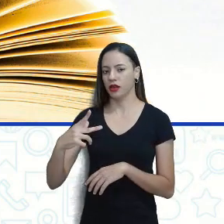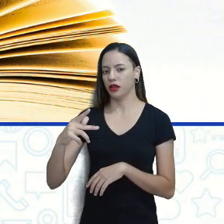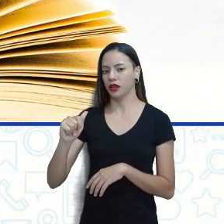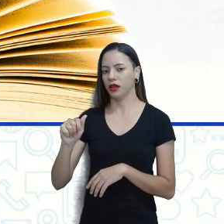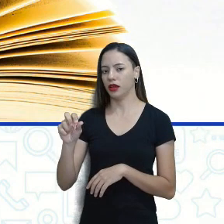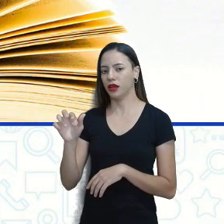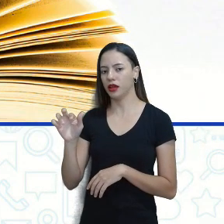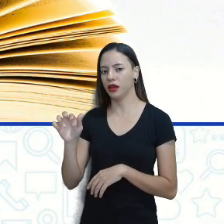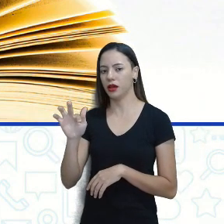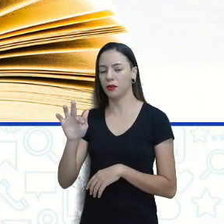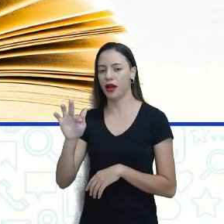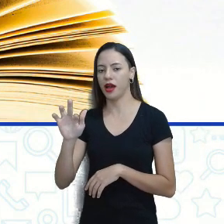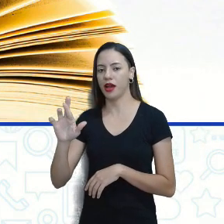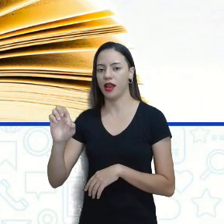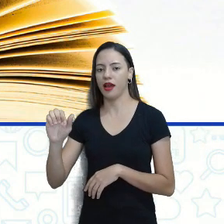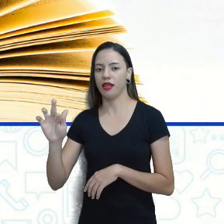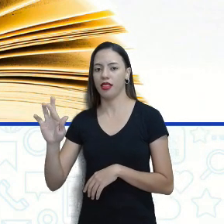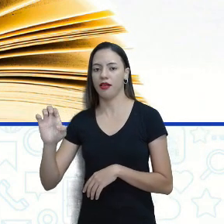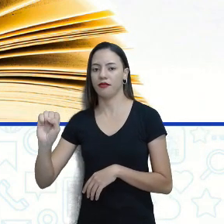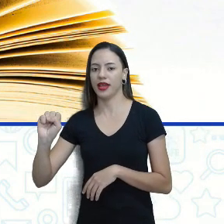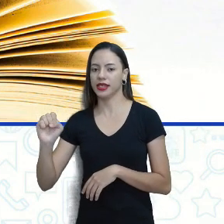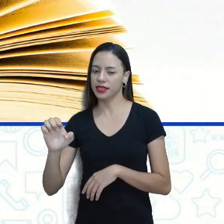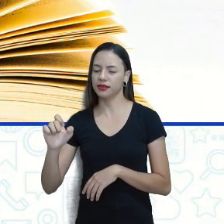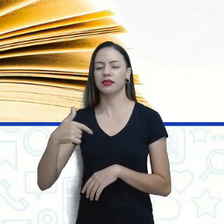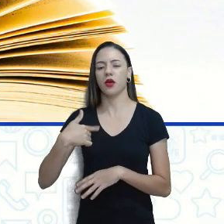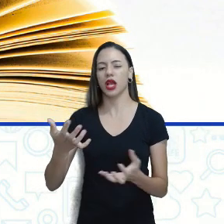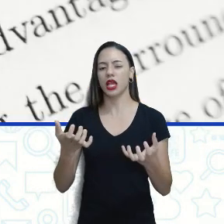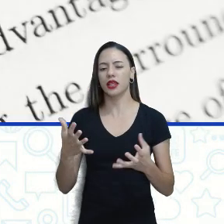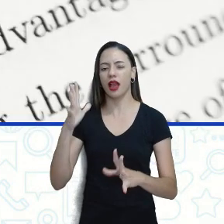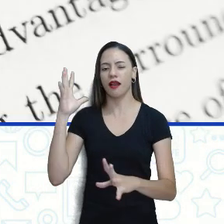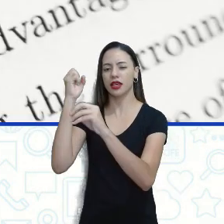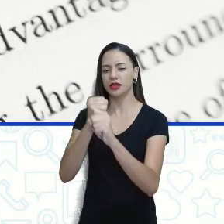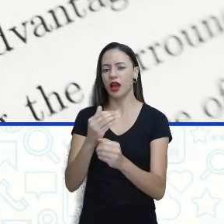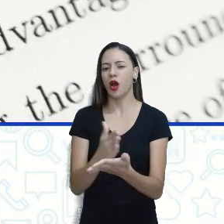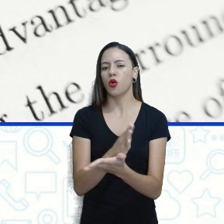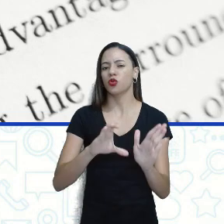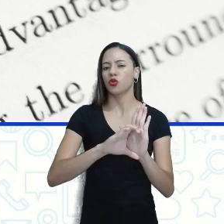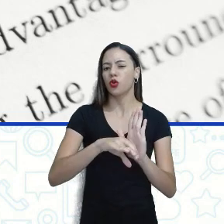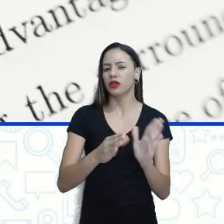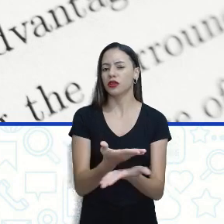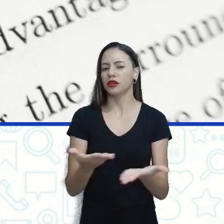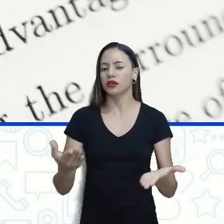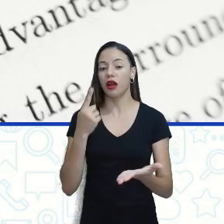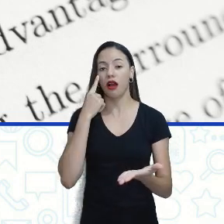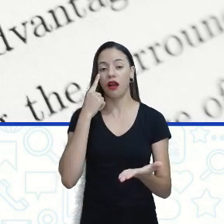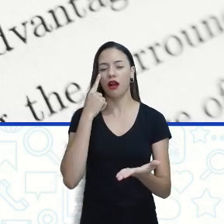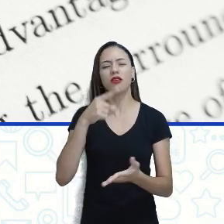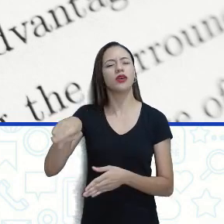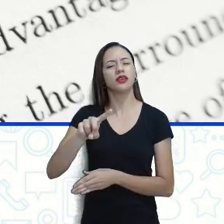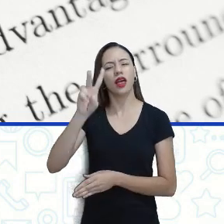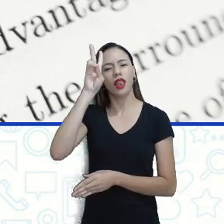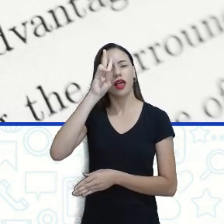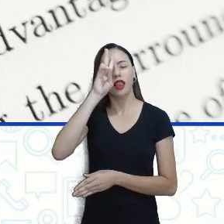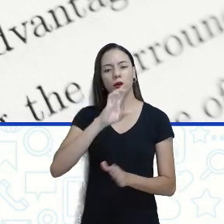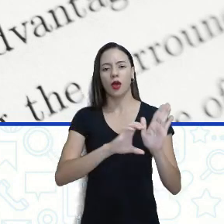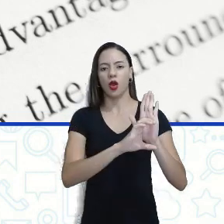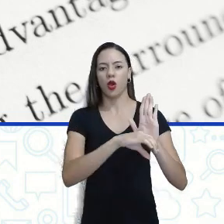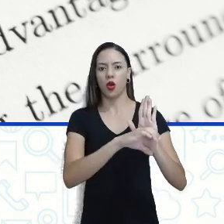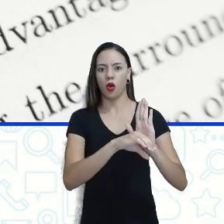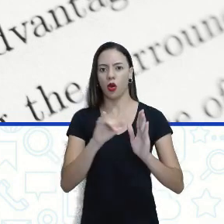isso, queria revisar com vocês alguns conceitos, tá? Primeiro, vocês estão lembrados do conceito